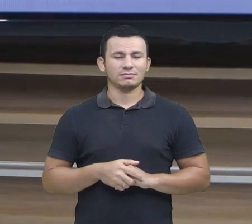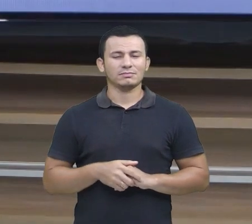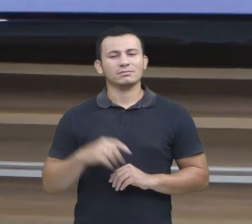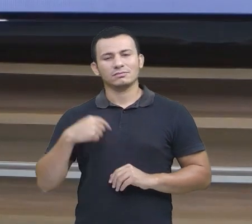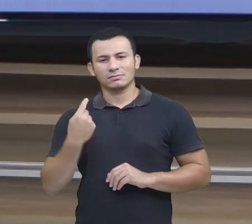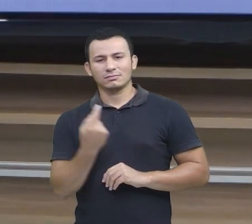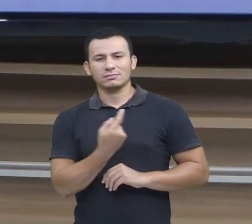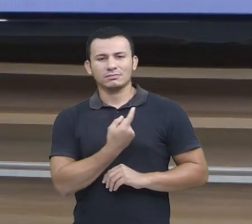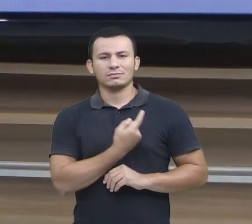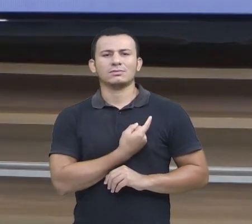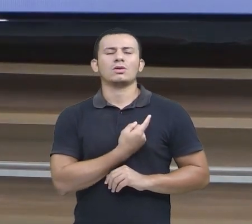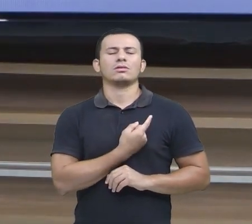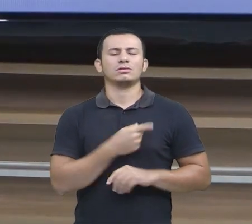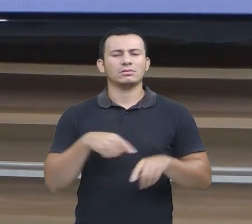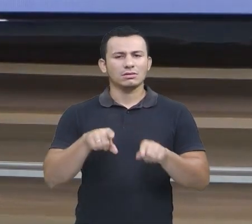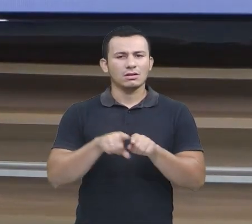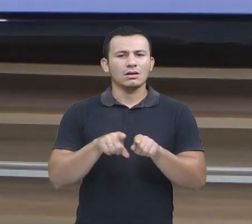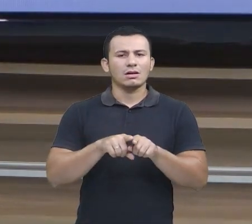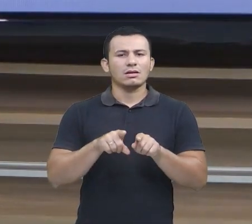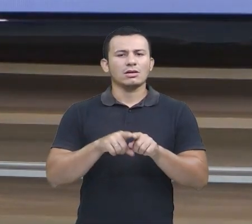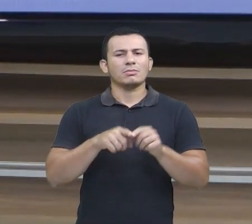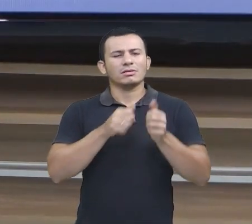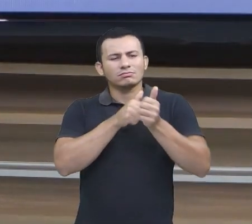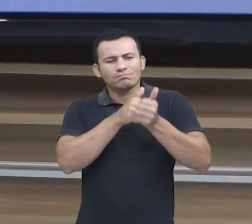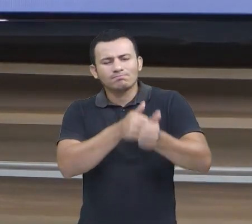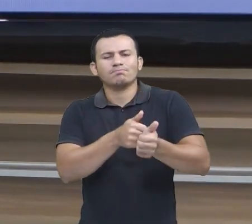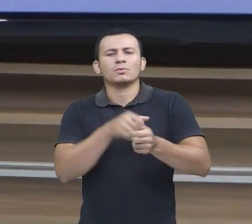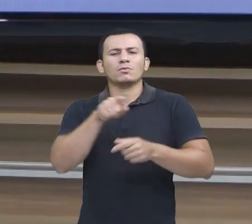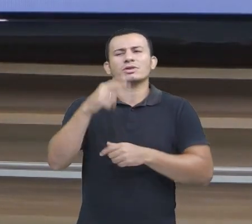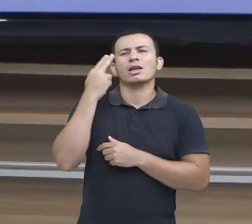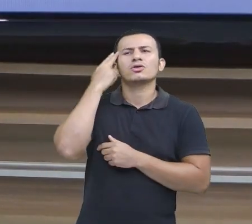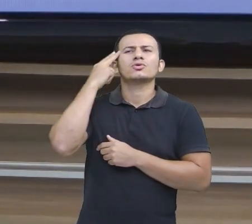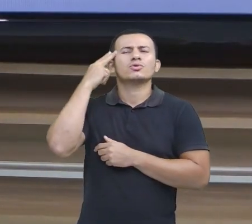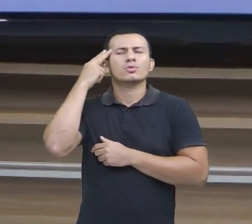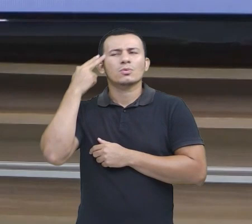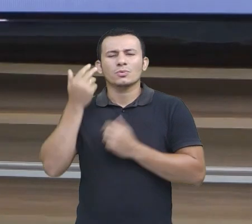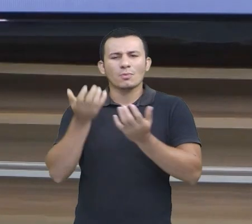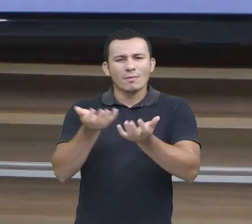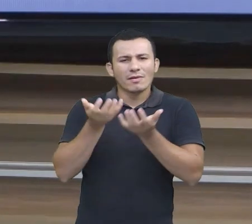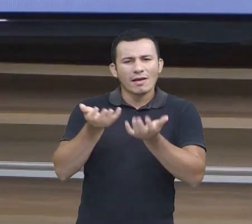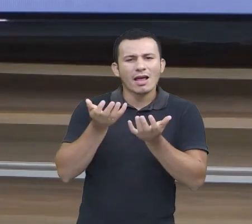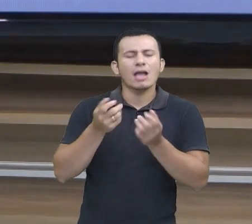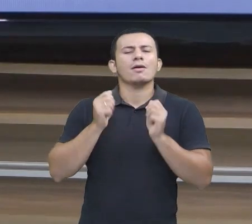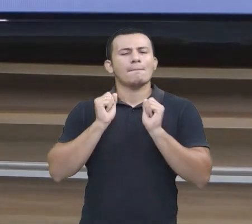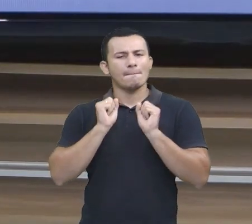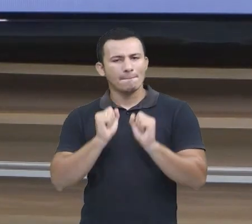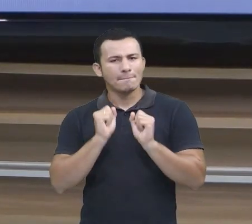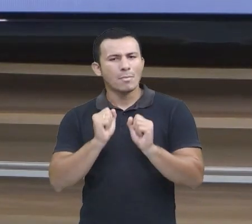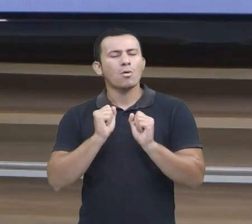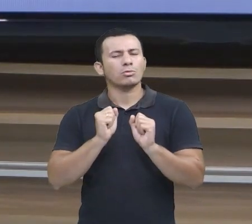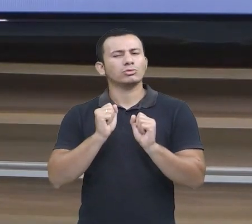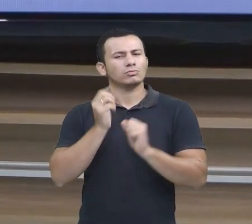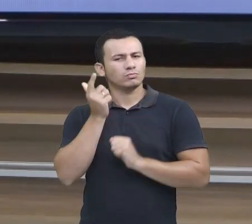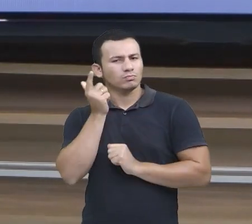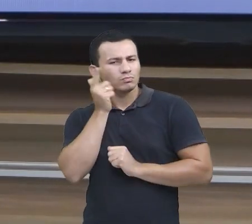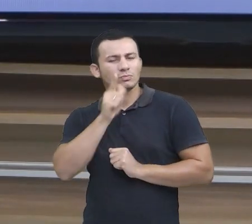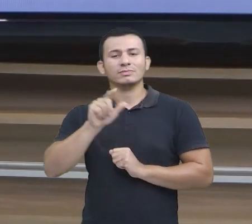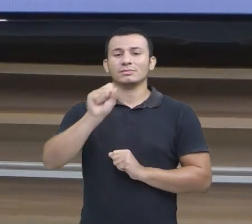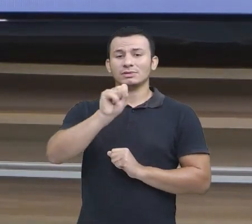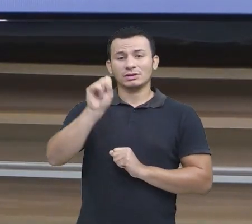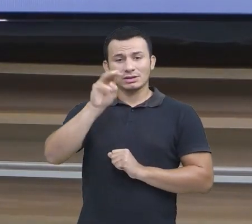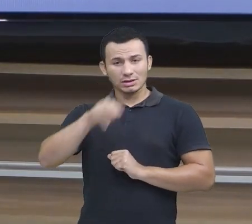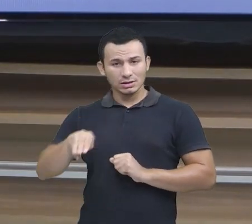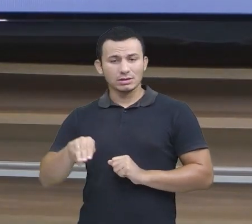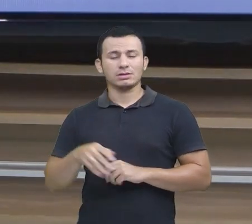nós corrermos atrás dos nossos sonhos, porque você, sim, você, criança, você,